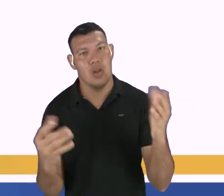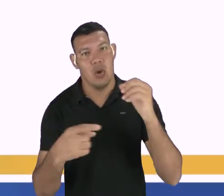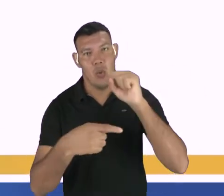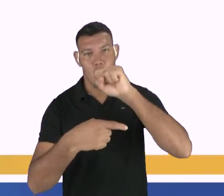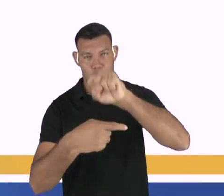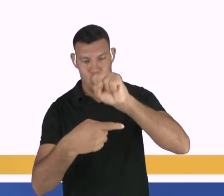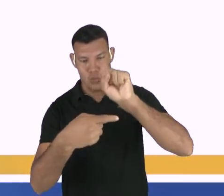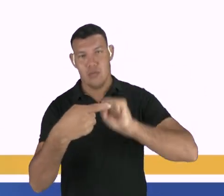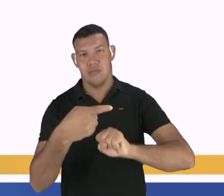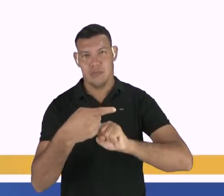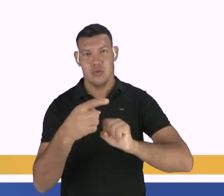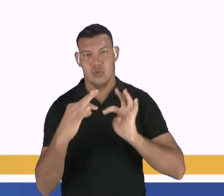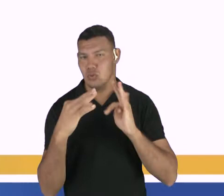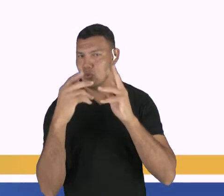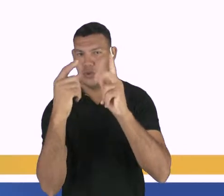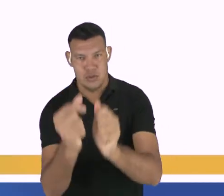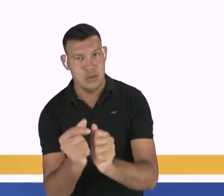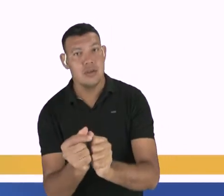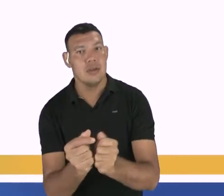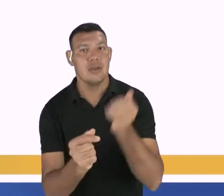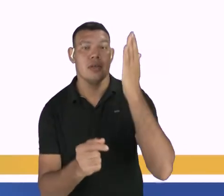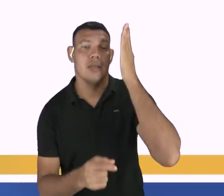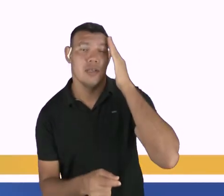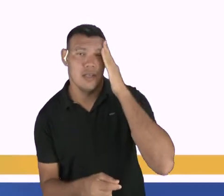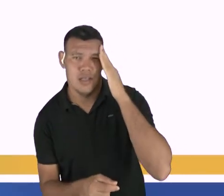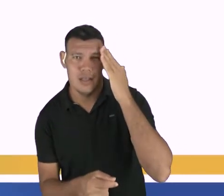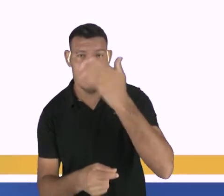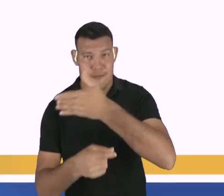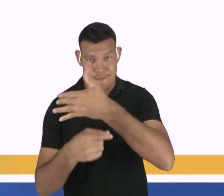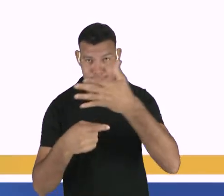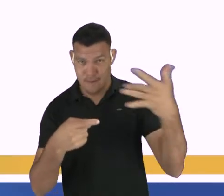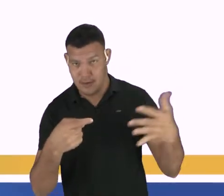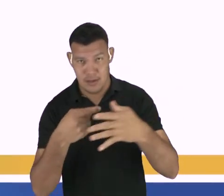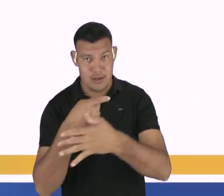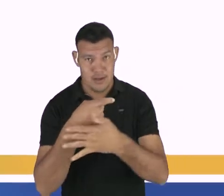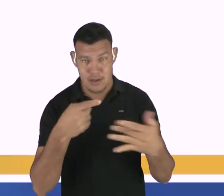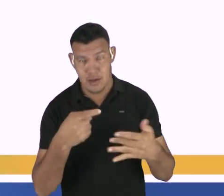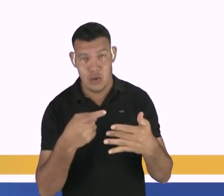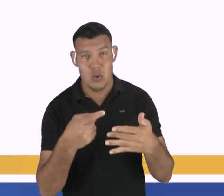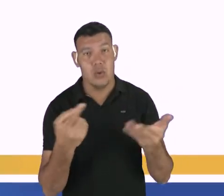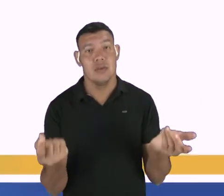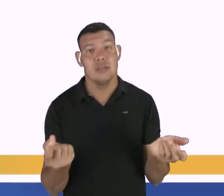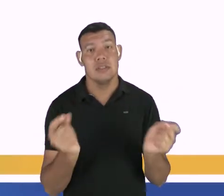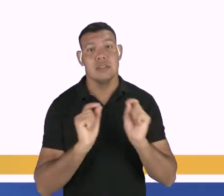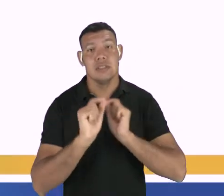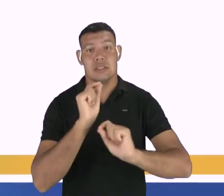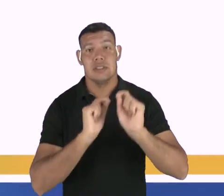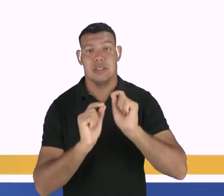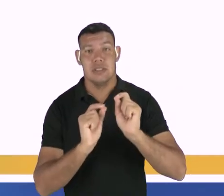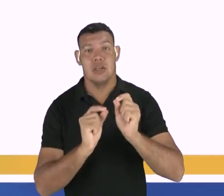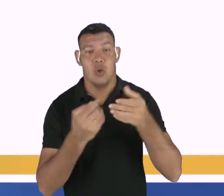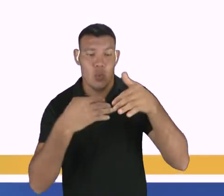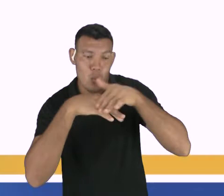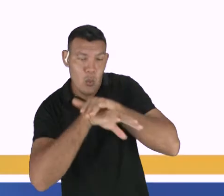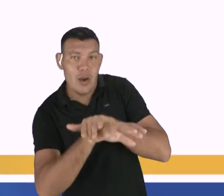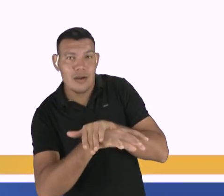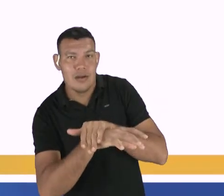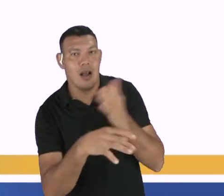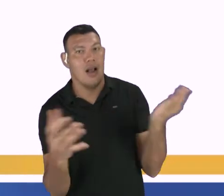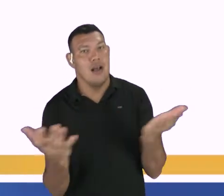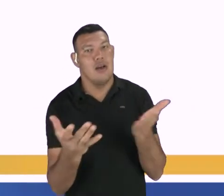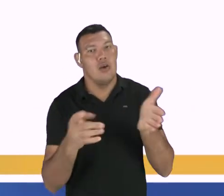8/8. Então, para saber a fração que representa a quantidade de queijo que ele guardou, basta fazer uma